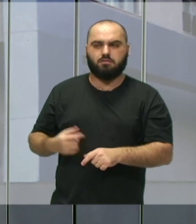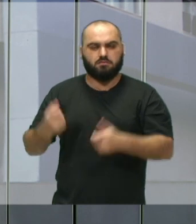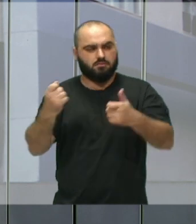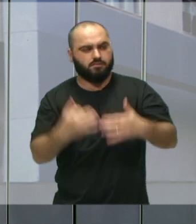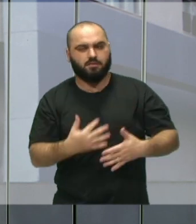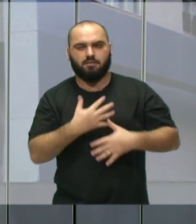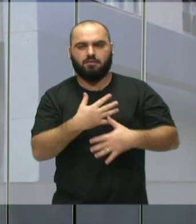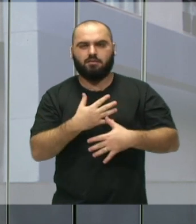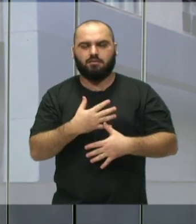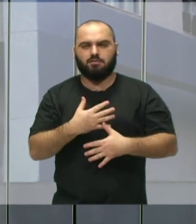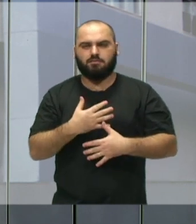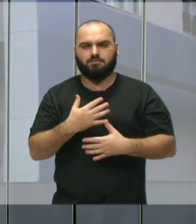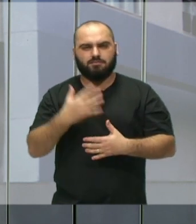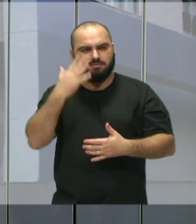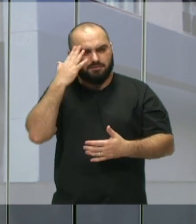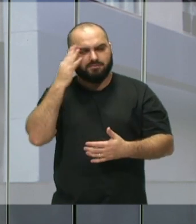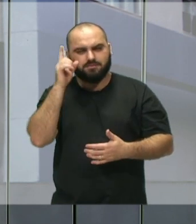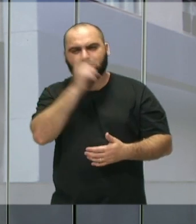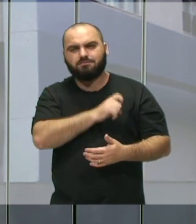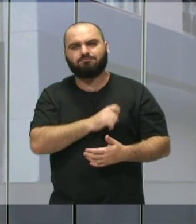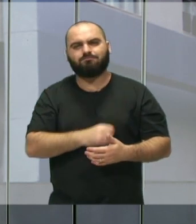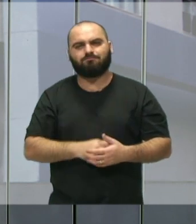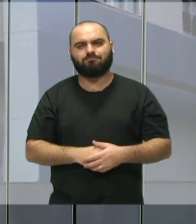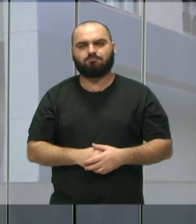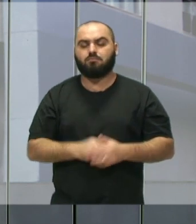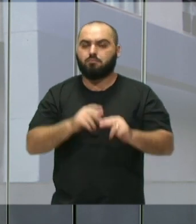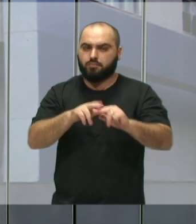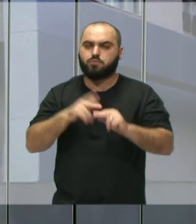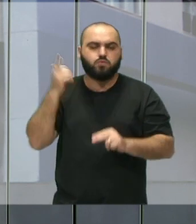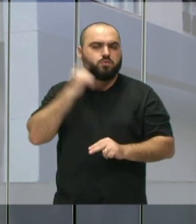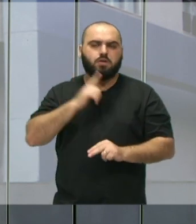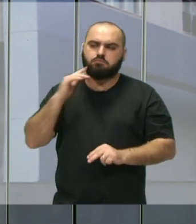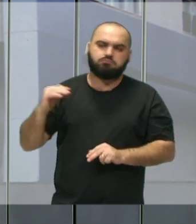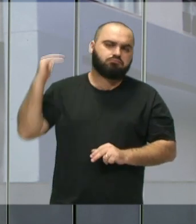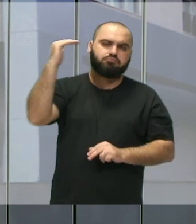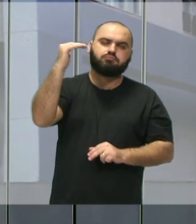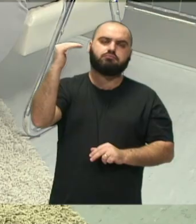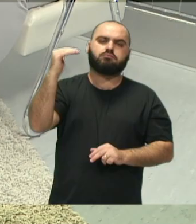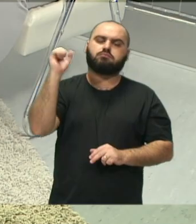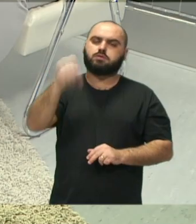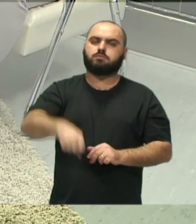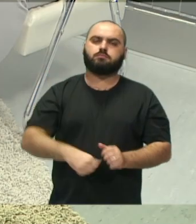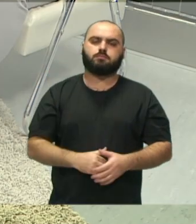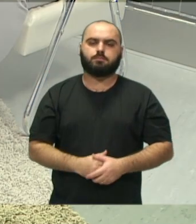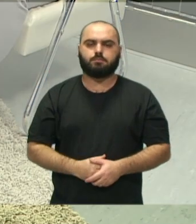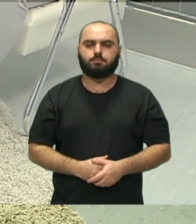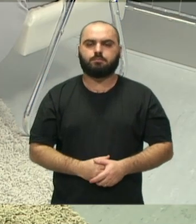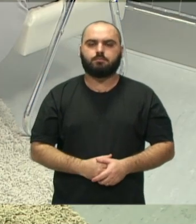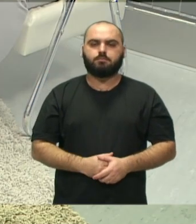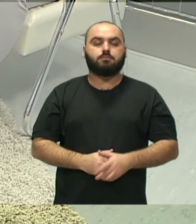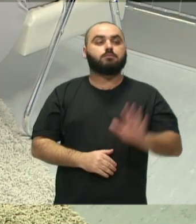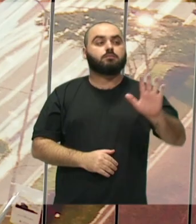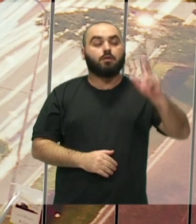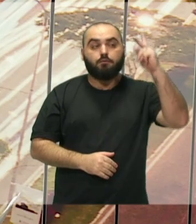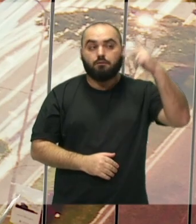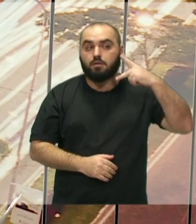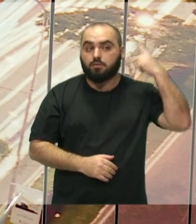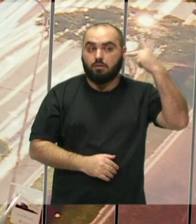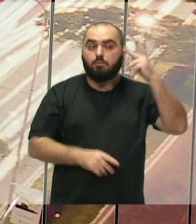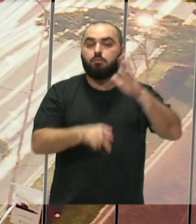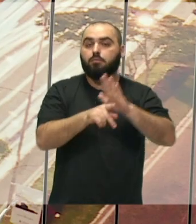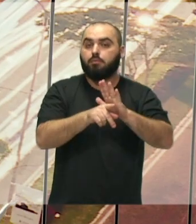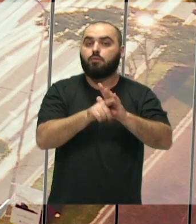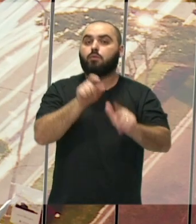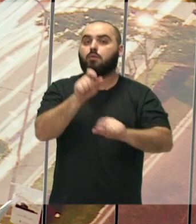eu vejo que nós temos aí uma grande possibilidade de avançar. Vereador, o desenvolvimento da cidade tem também